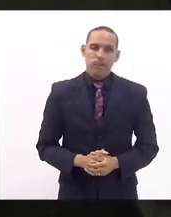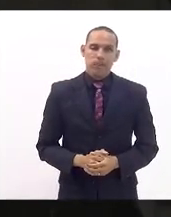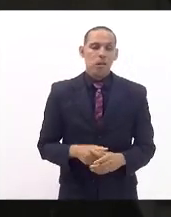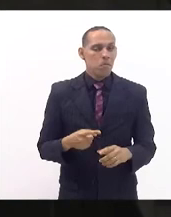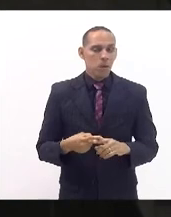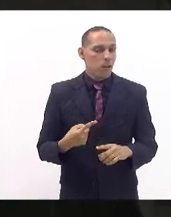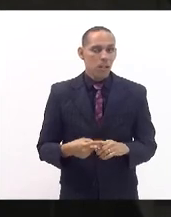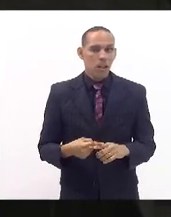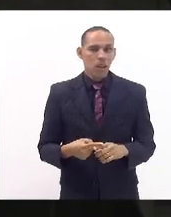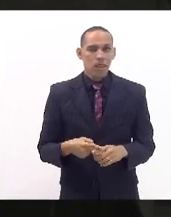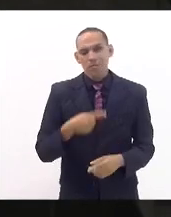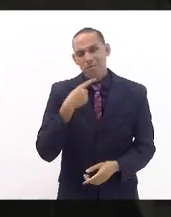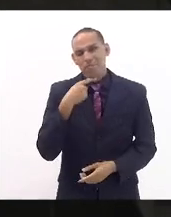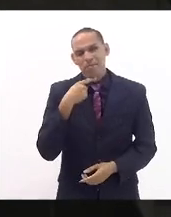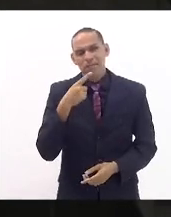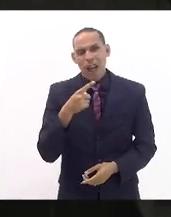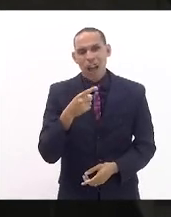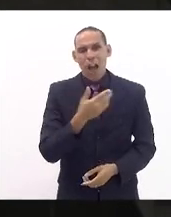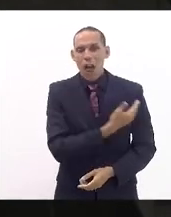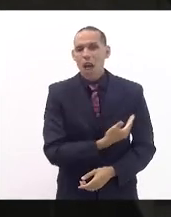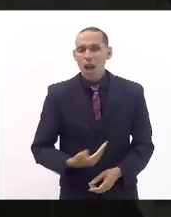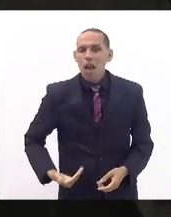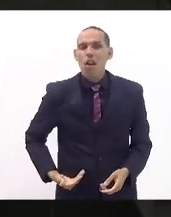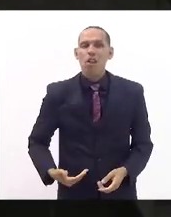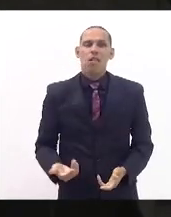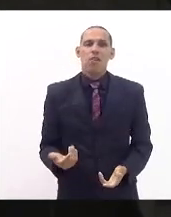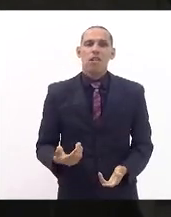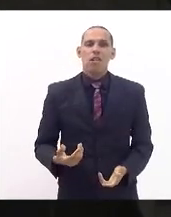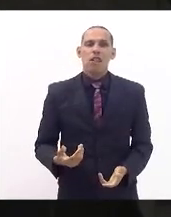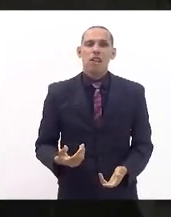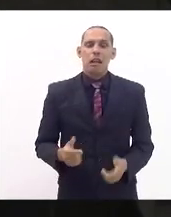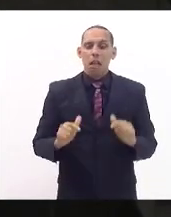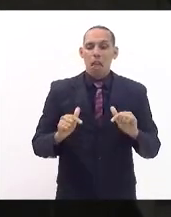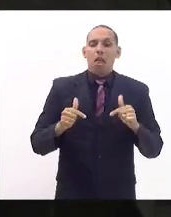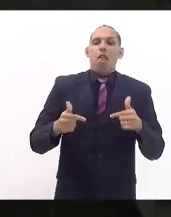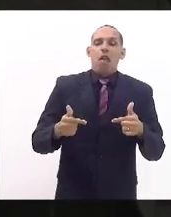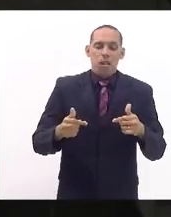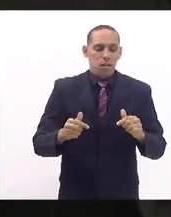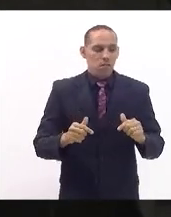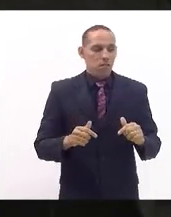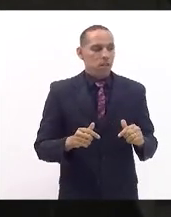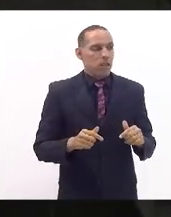porque não dá para o governo só ser reativo